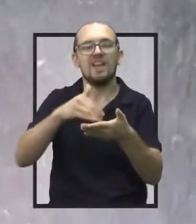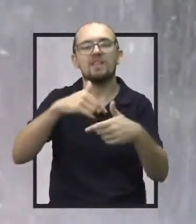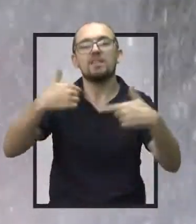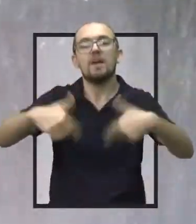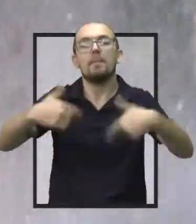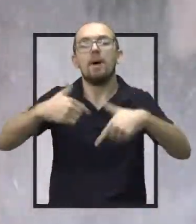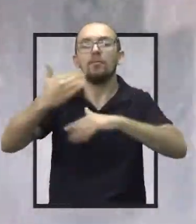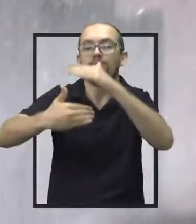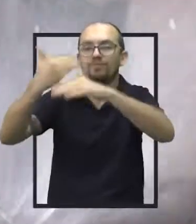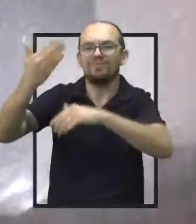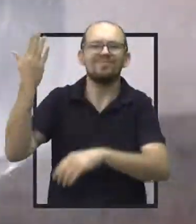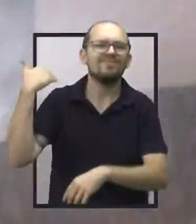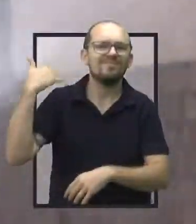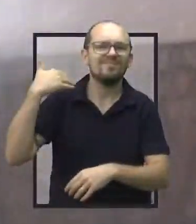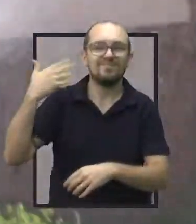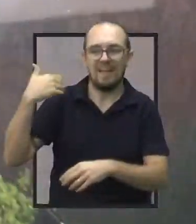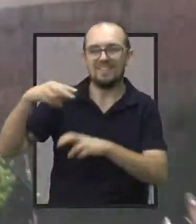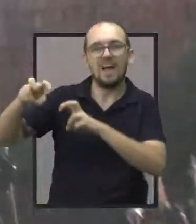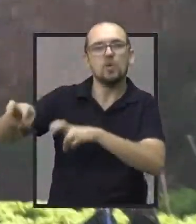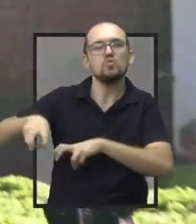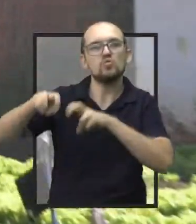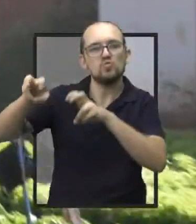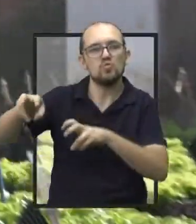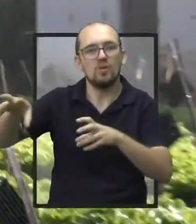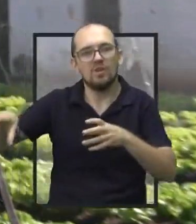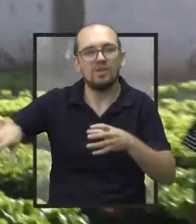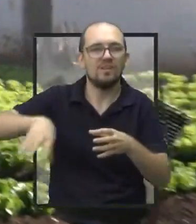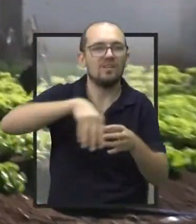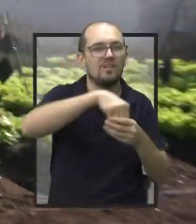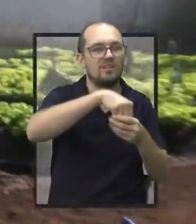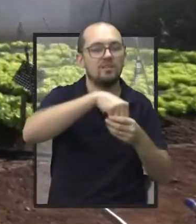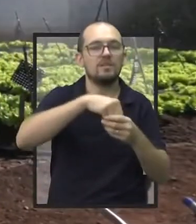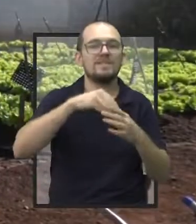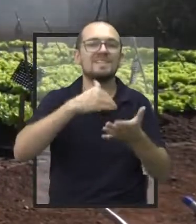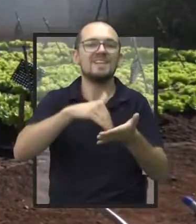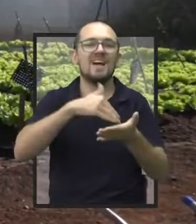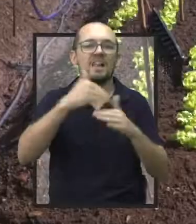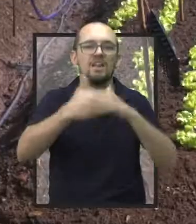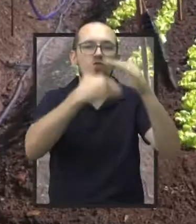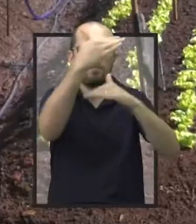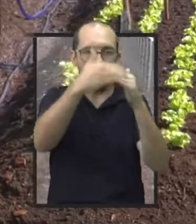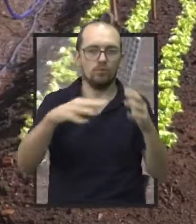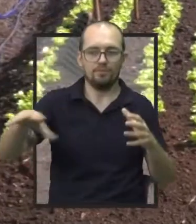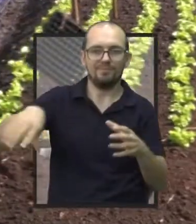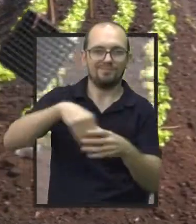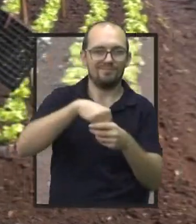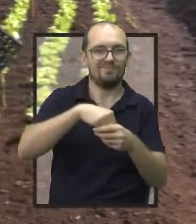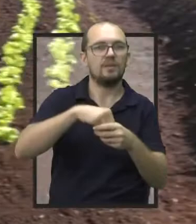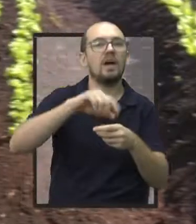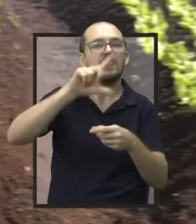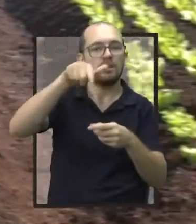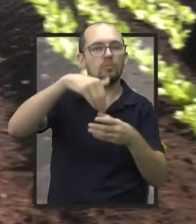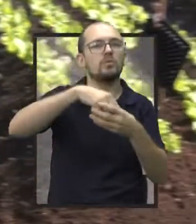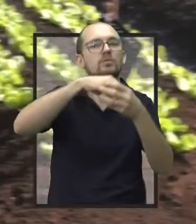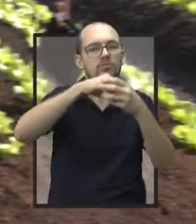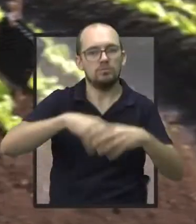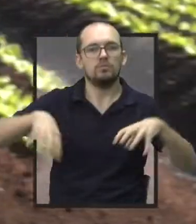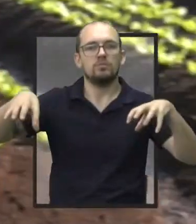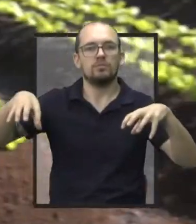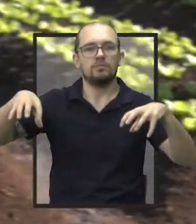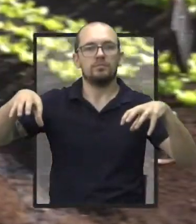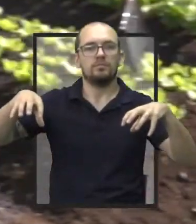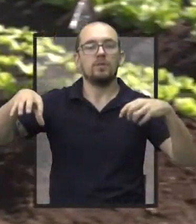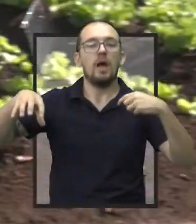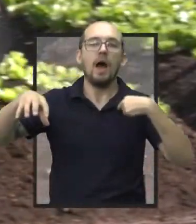quando a agricultura era uma diretoria na secretaria de desenvolvimento depois foi criada a secretaria e eu assumir